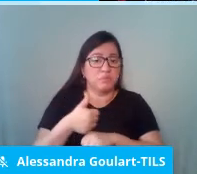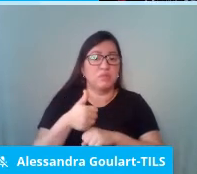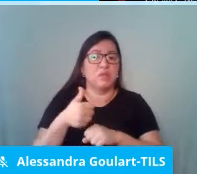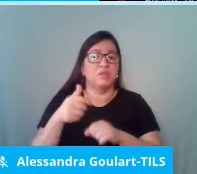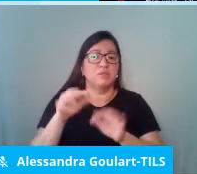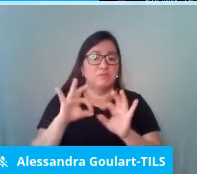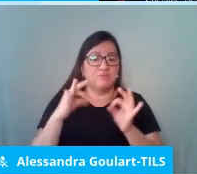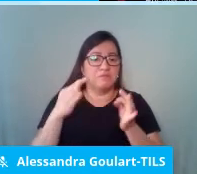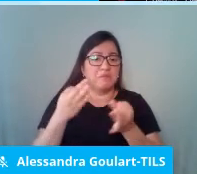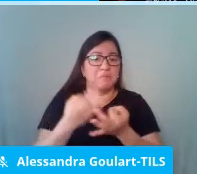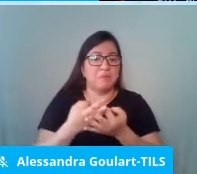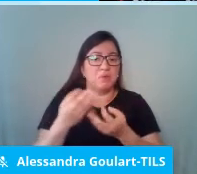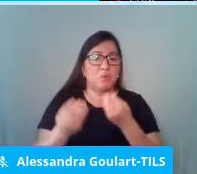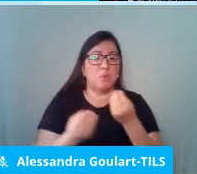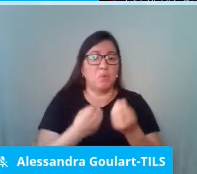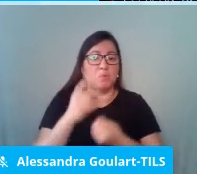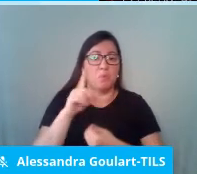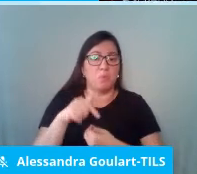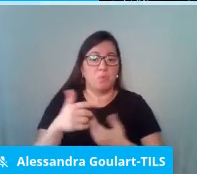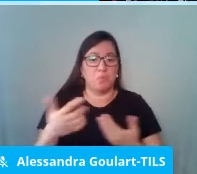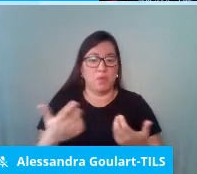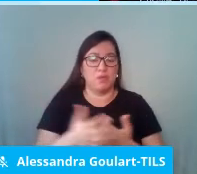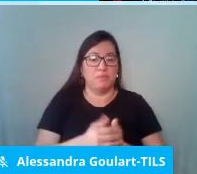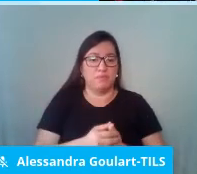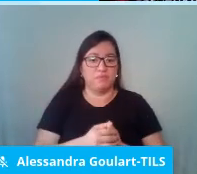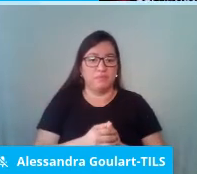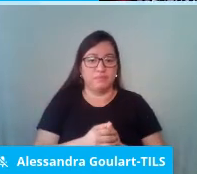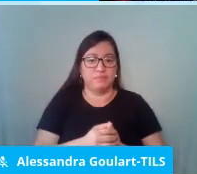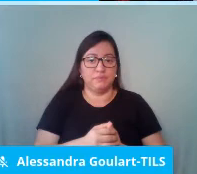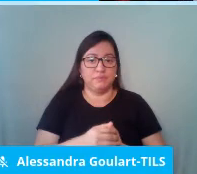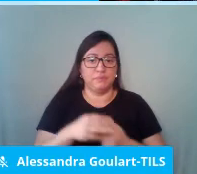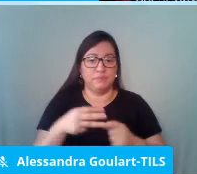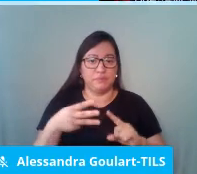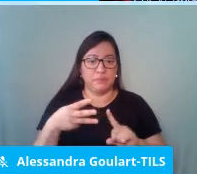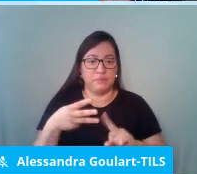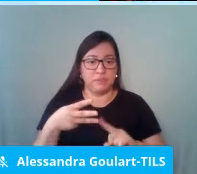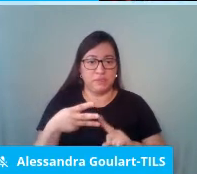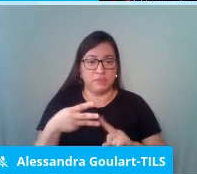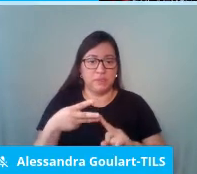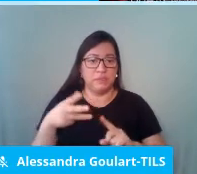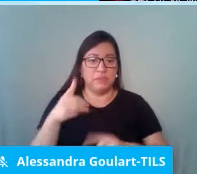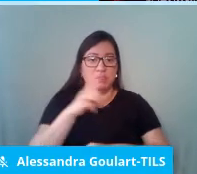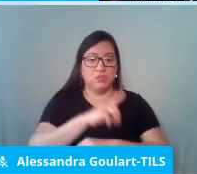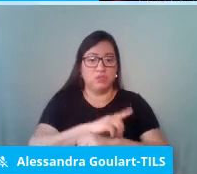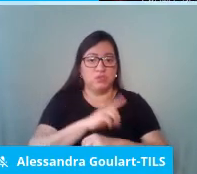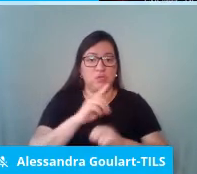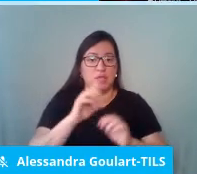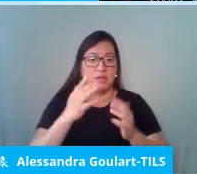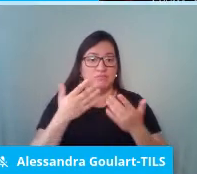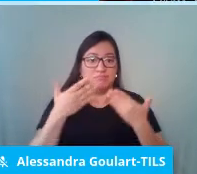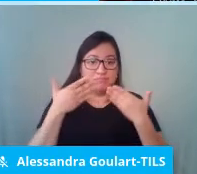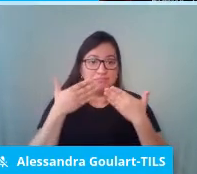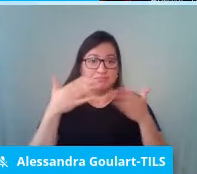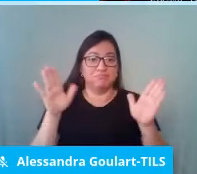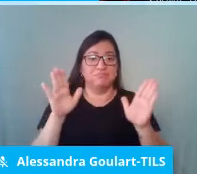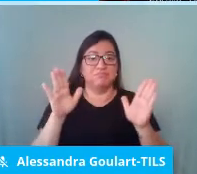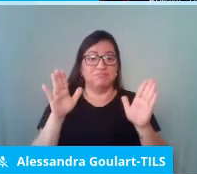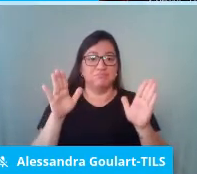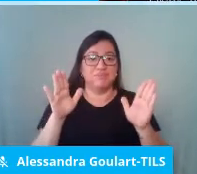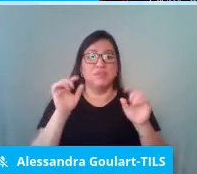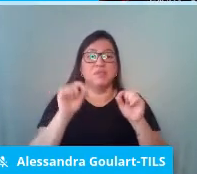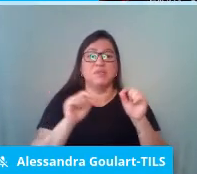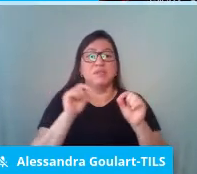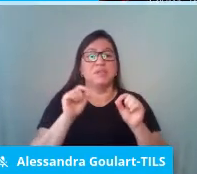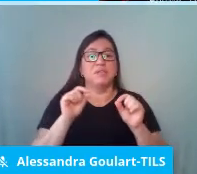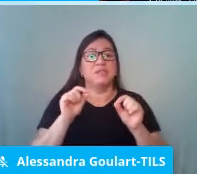No terceiro dia, a gente tem, né, o nosso tão esperado a revelação dos primeiros lugares do Prêmio